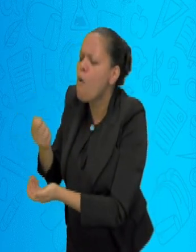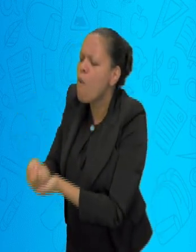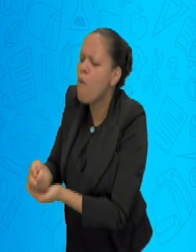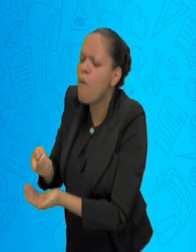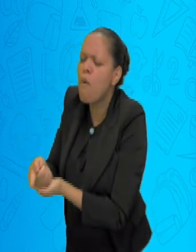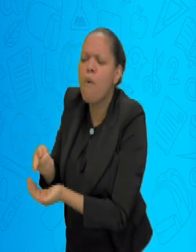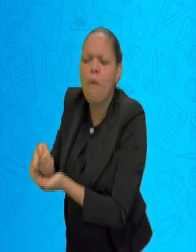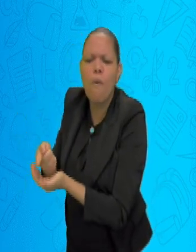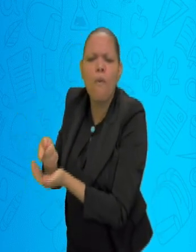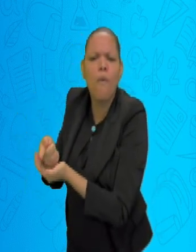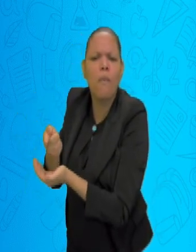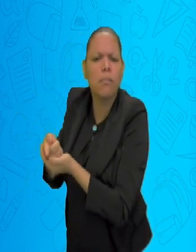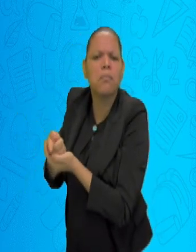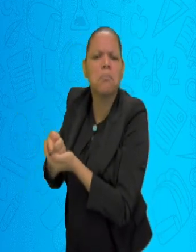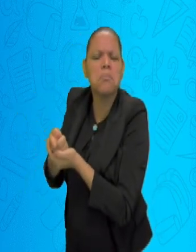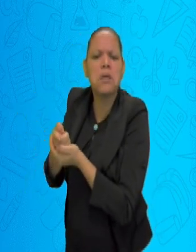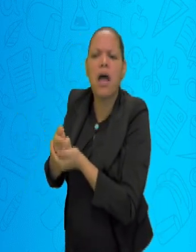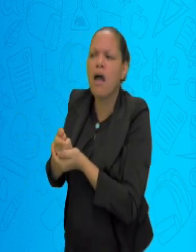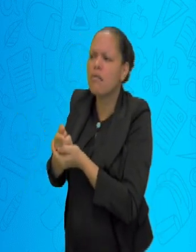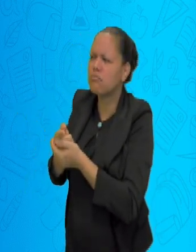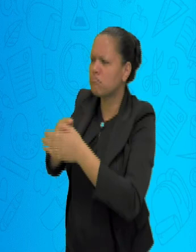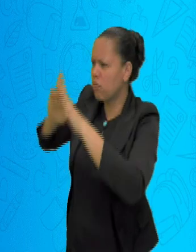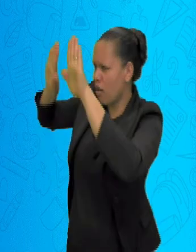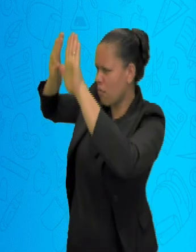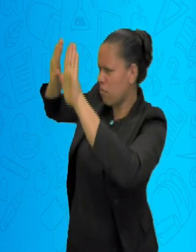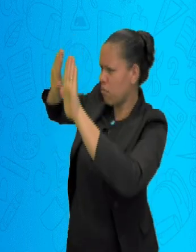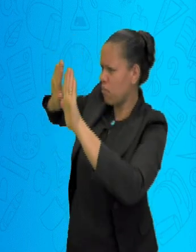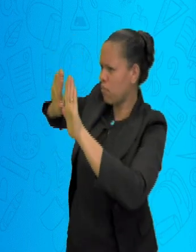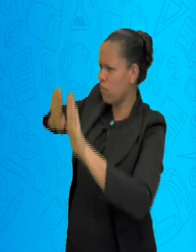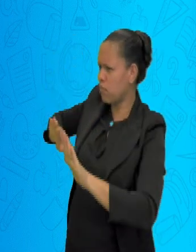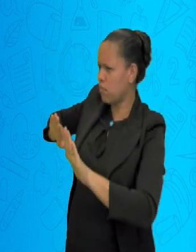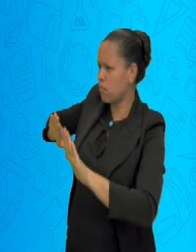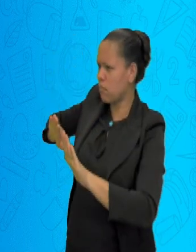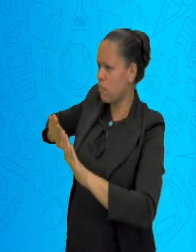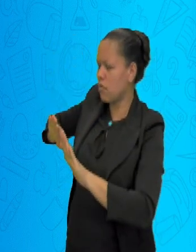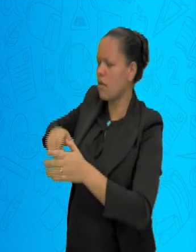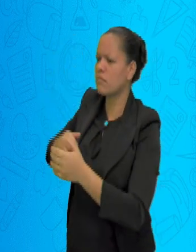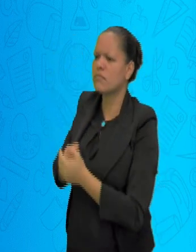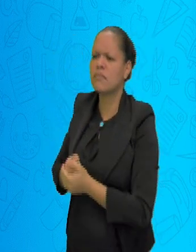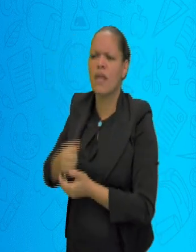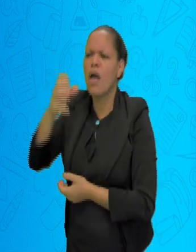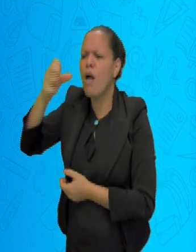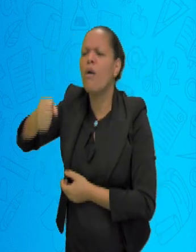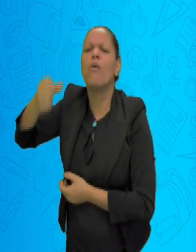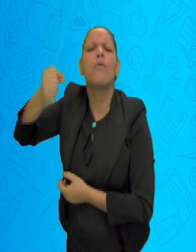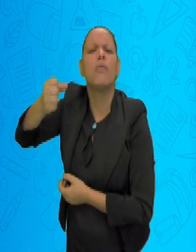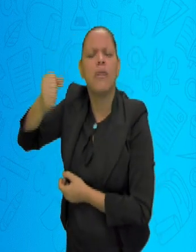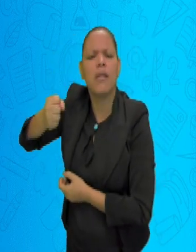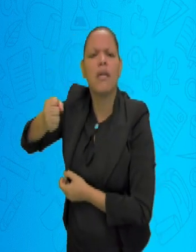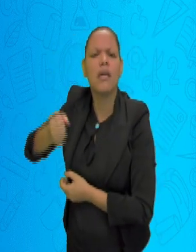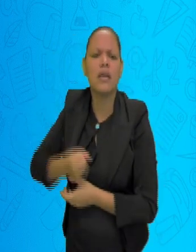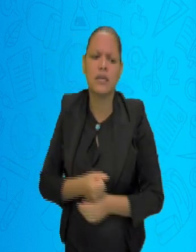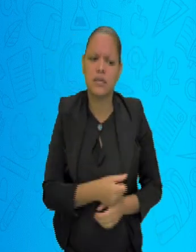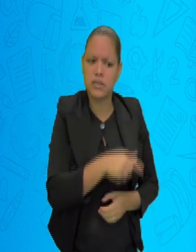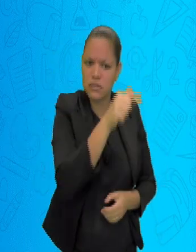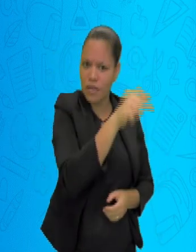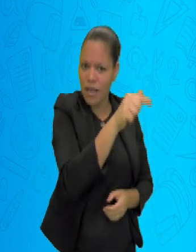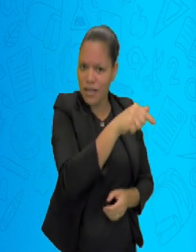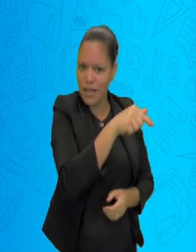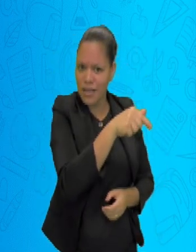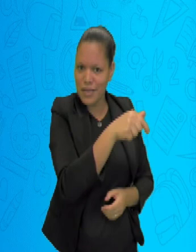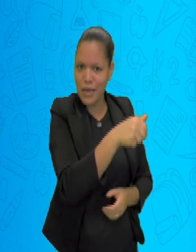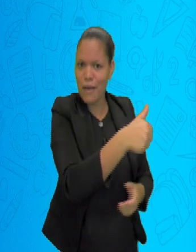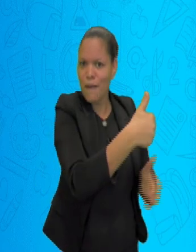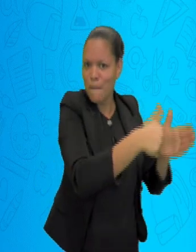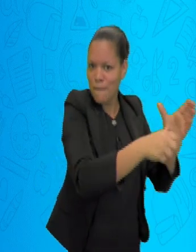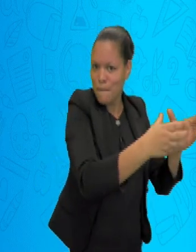né, bonitinho lá, tudo prontinho. Então, observe o caminho. O leite sai do setor primário, né, extraído